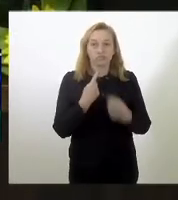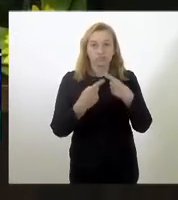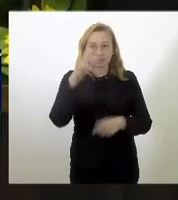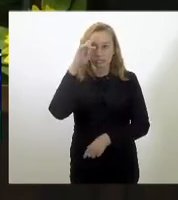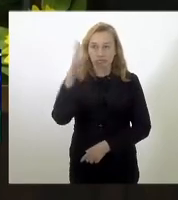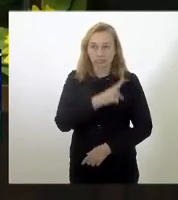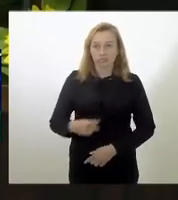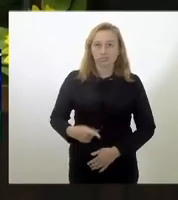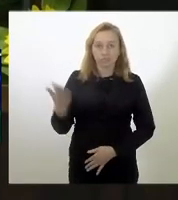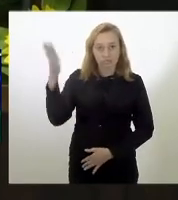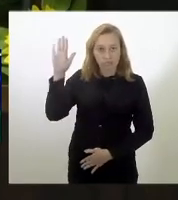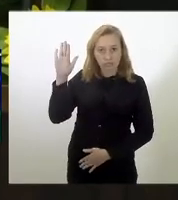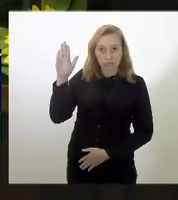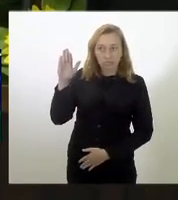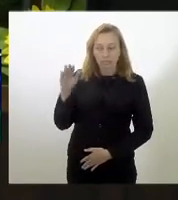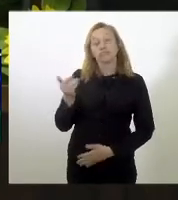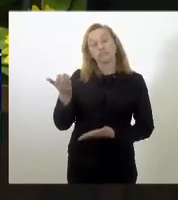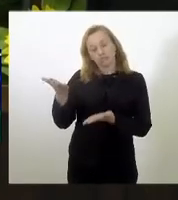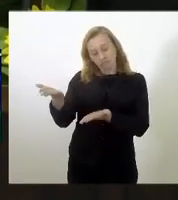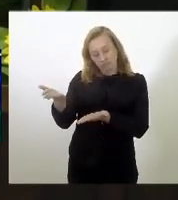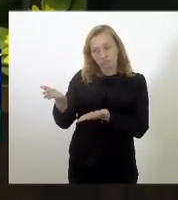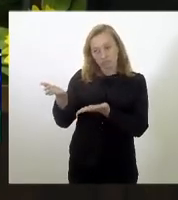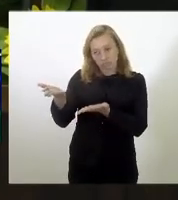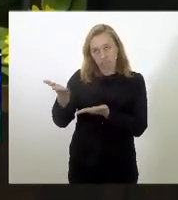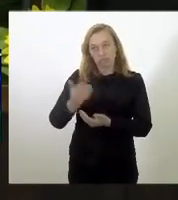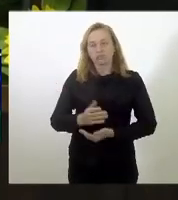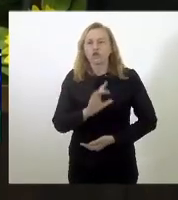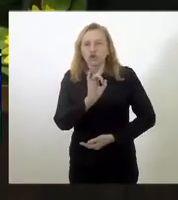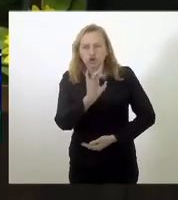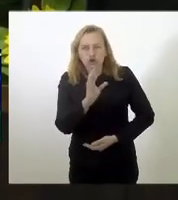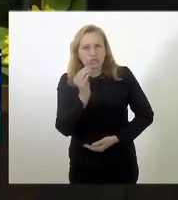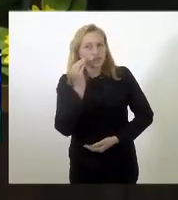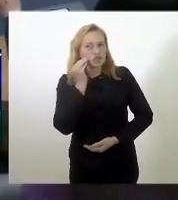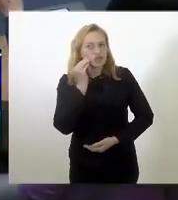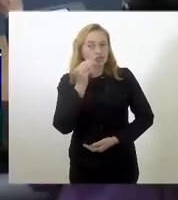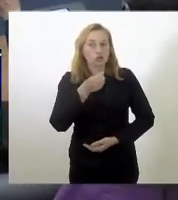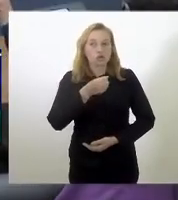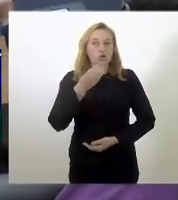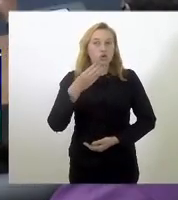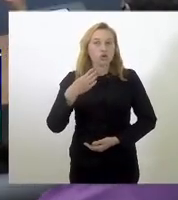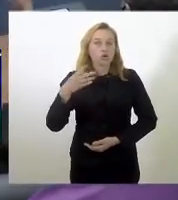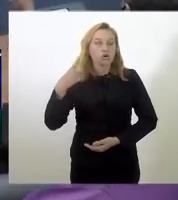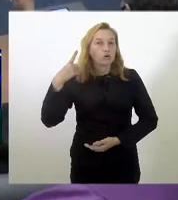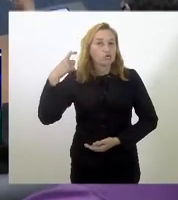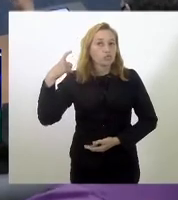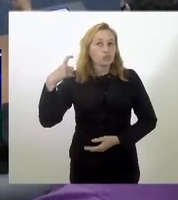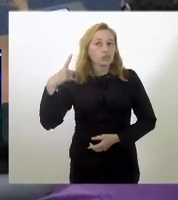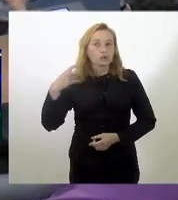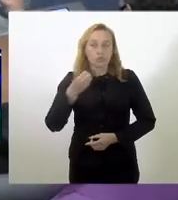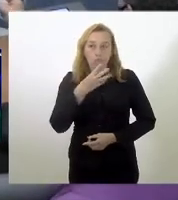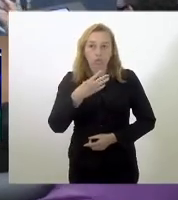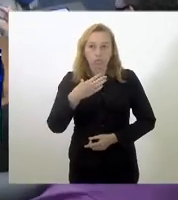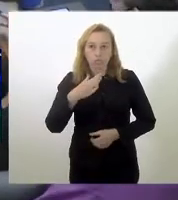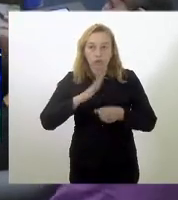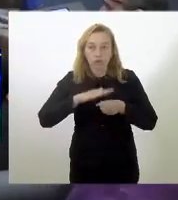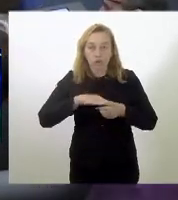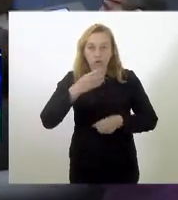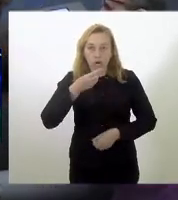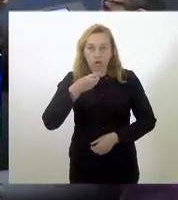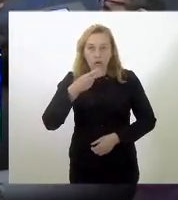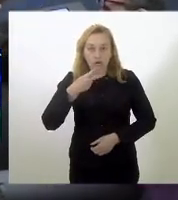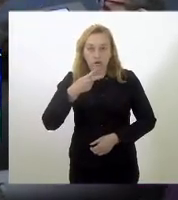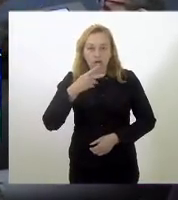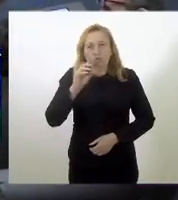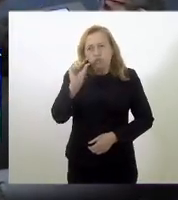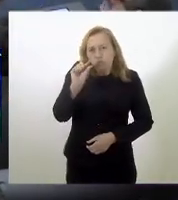presidente. Por favor. Presidente, só para testar se meu som está bom. Está me ouvindo? Sim, está ótimo, Mink. Um pouquinho